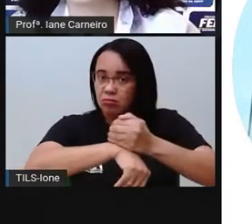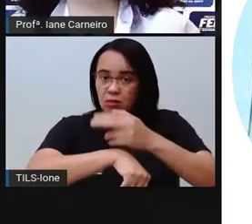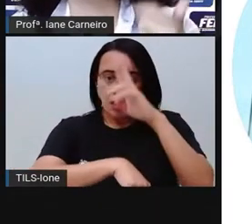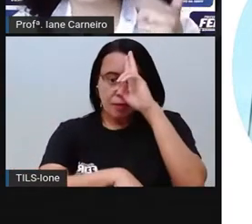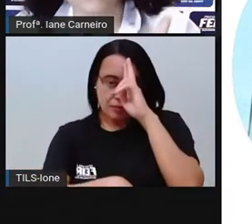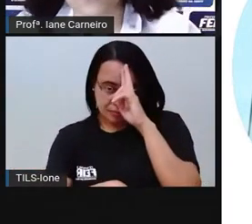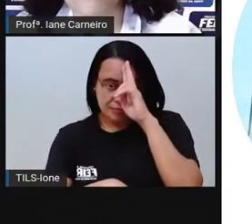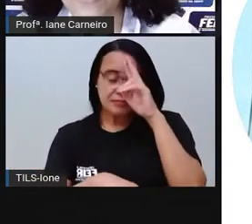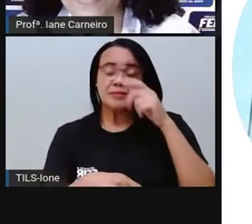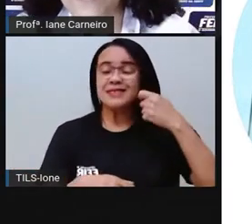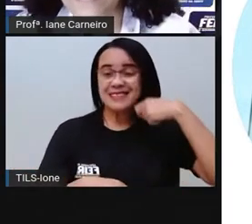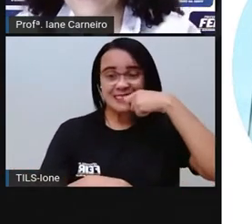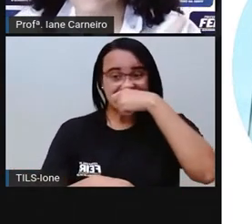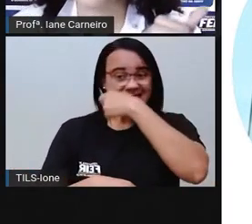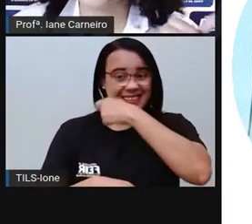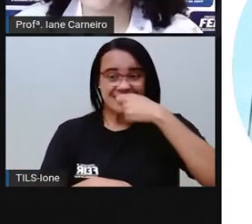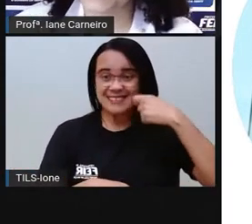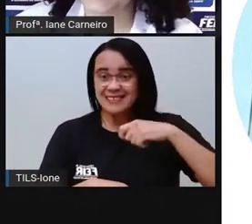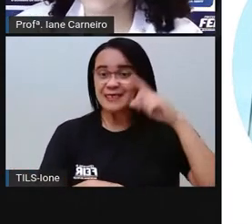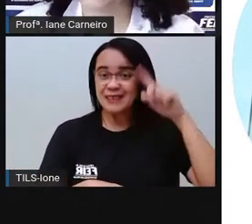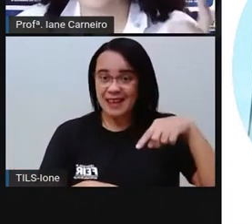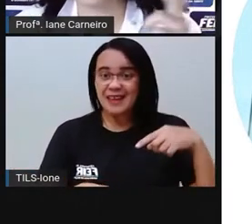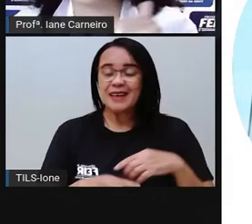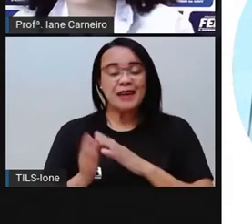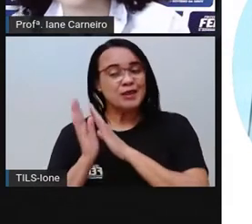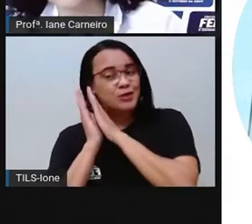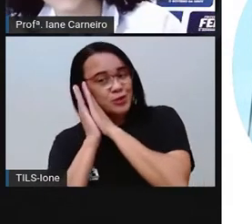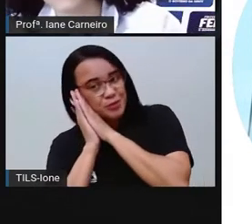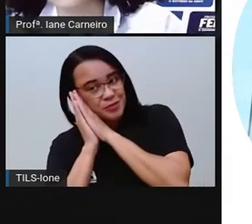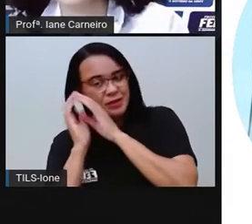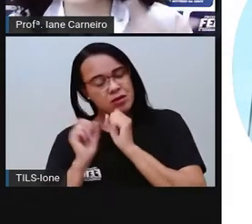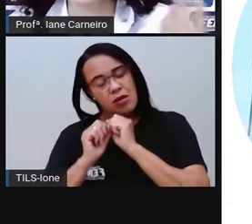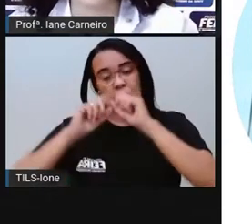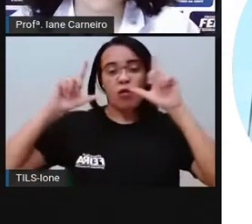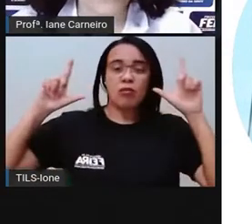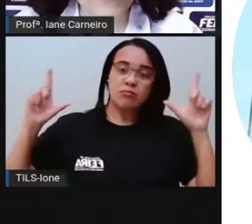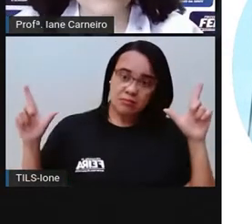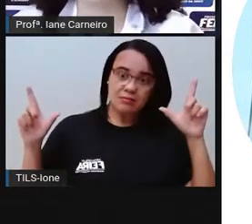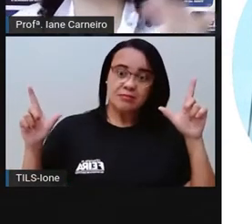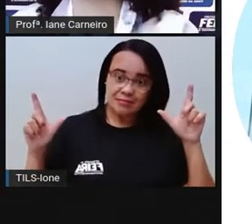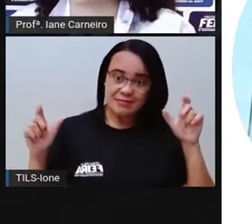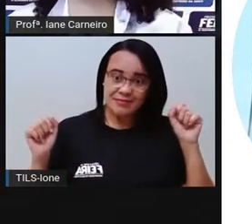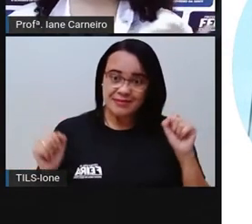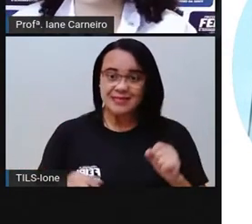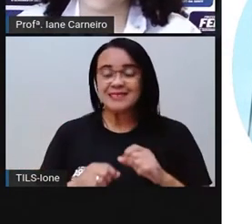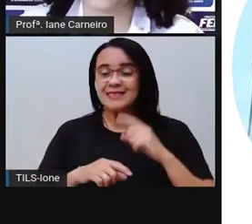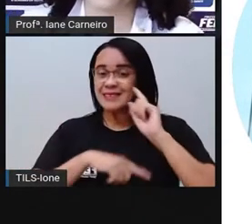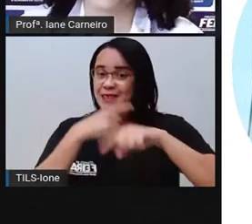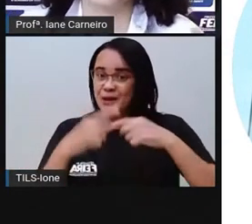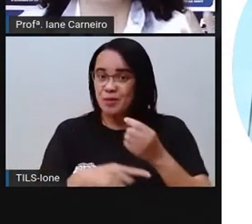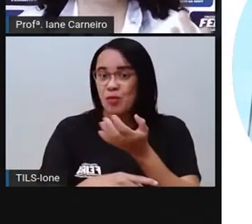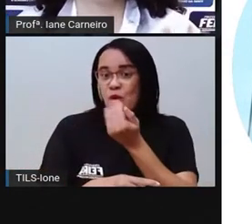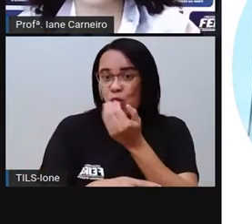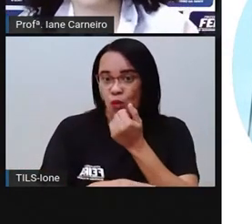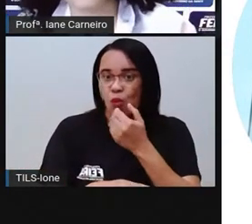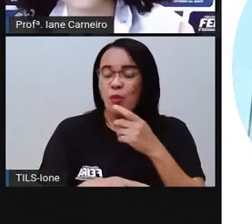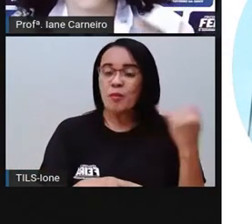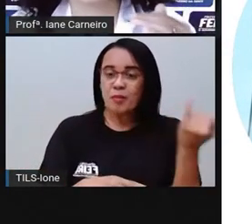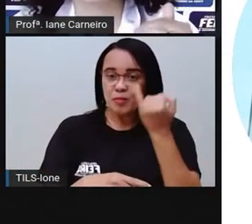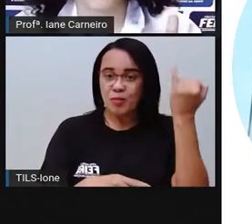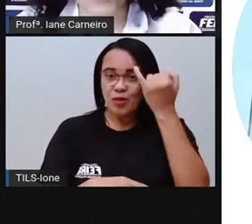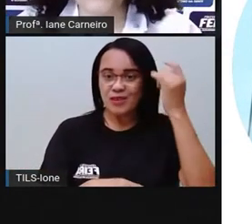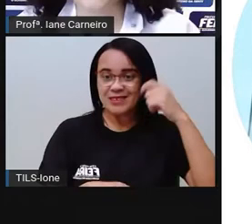e os dentes escovar ao dormir, ao acordar e depois de se alimentar.